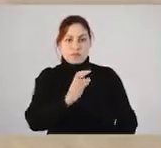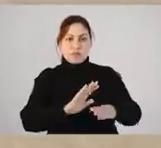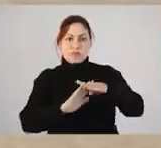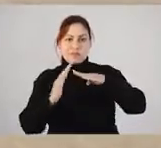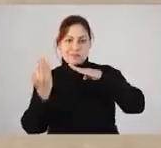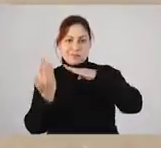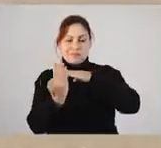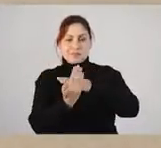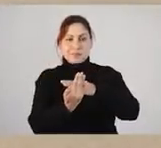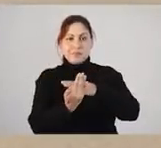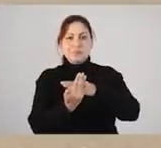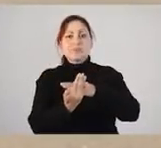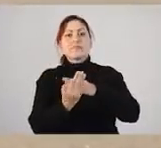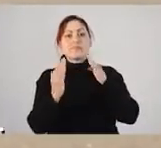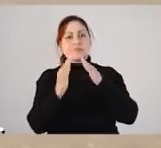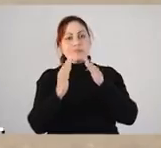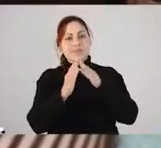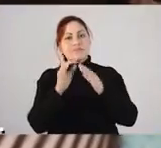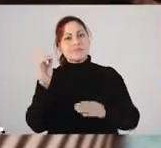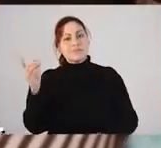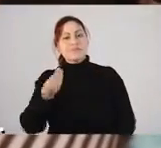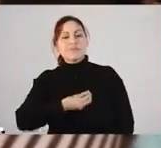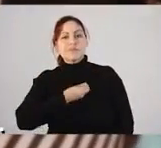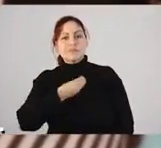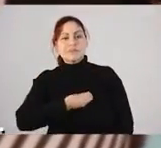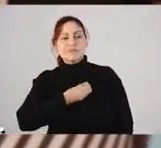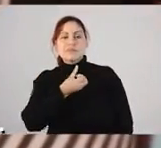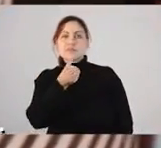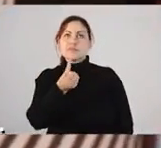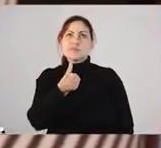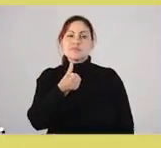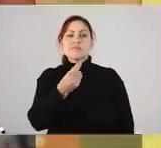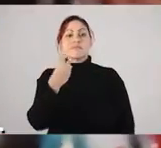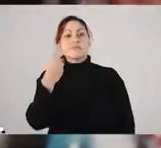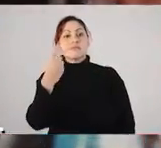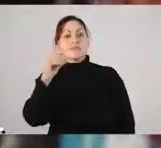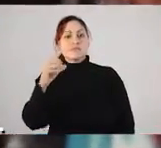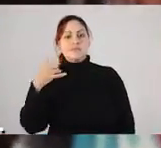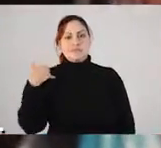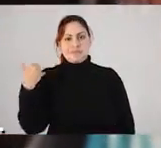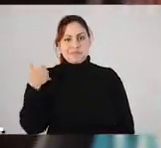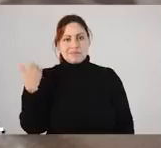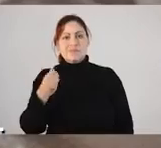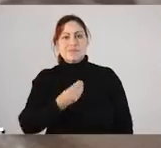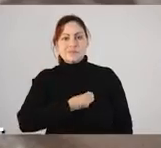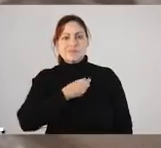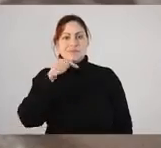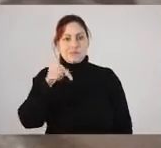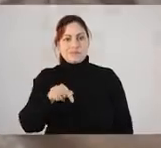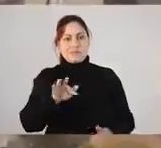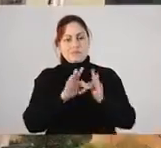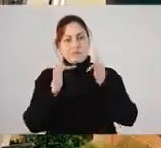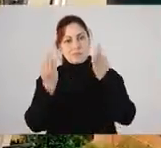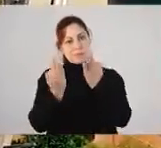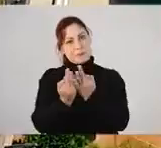Guatemala, número 769. E eu vivi aqui dos 6 aos 10 anos de idade com a minha família.